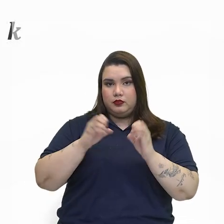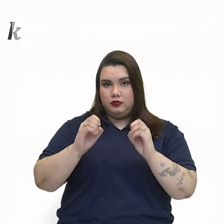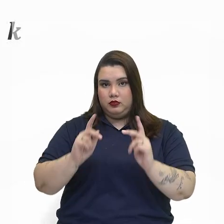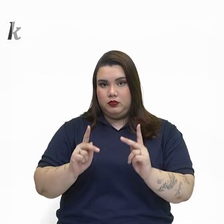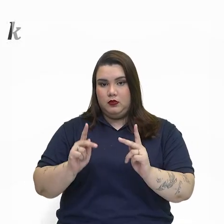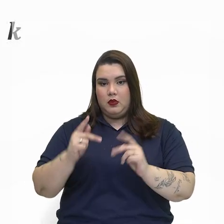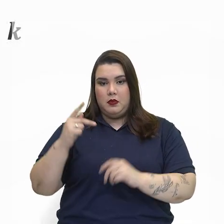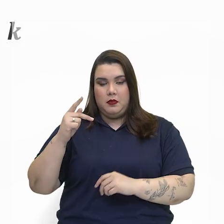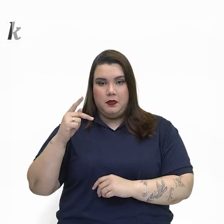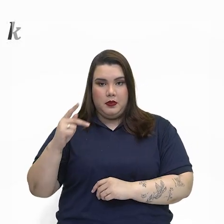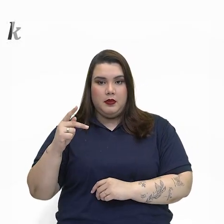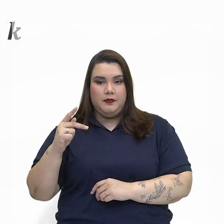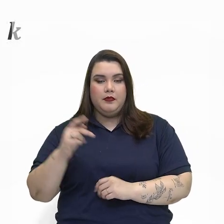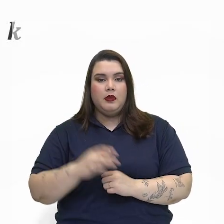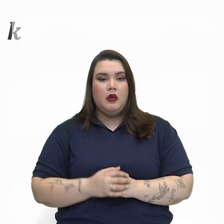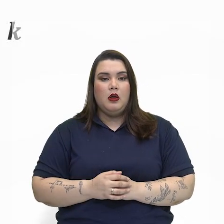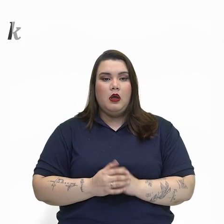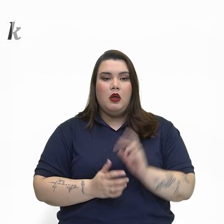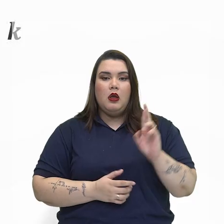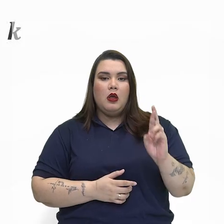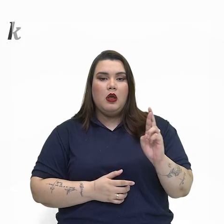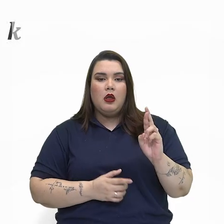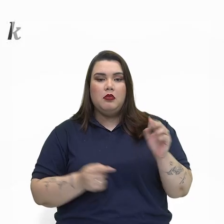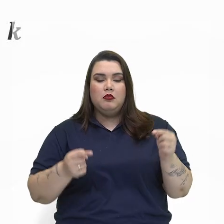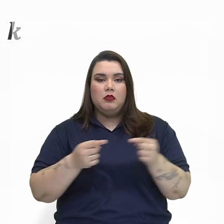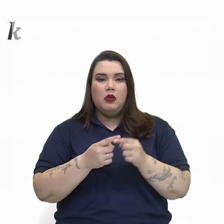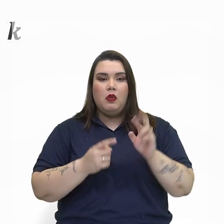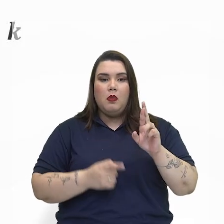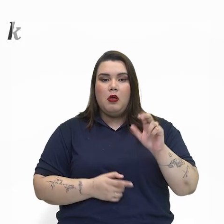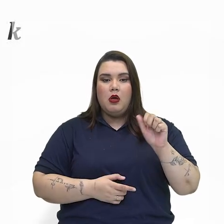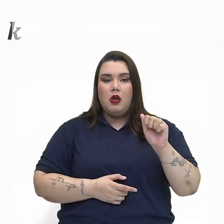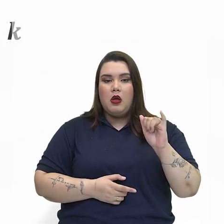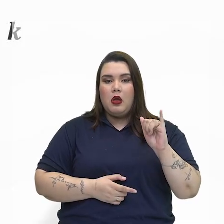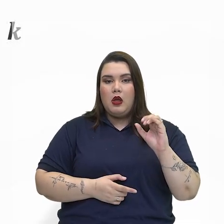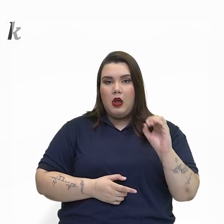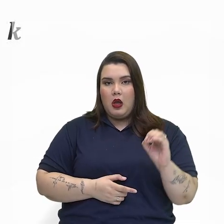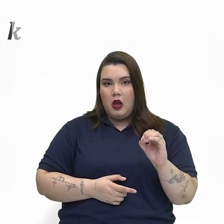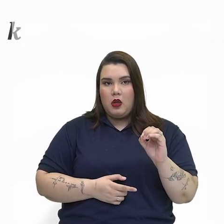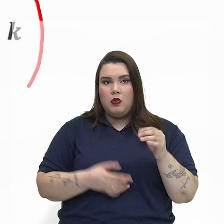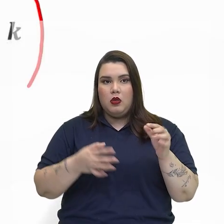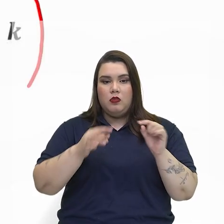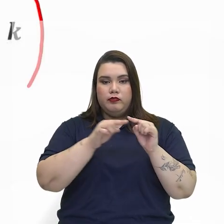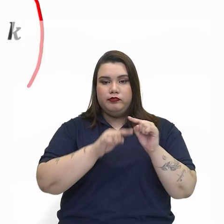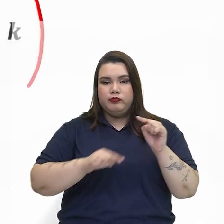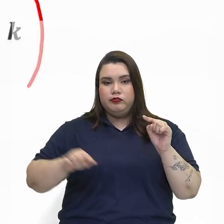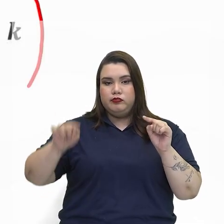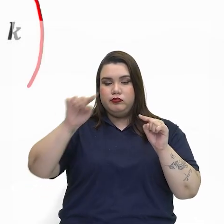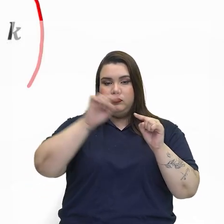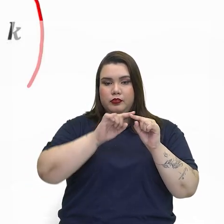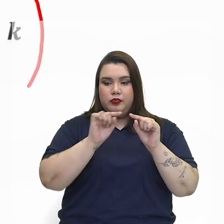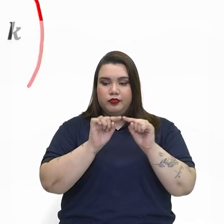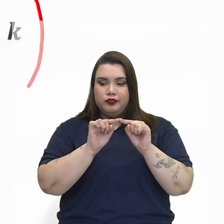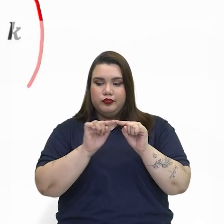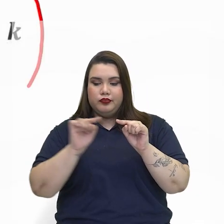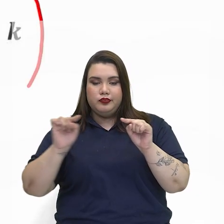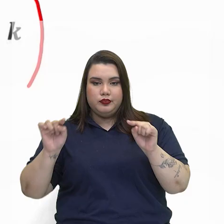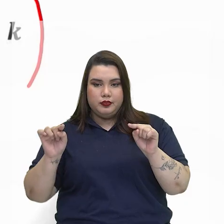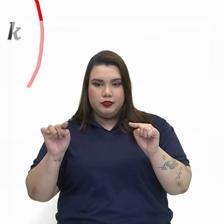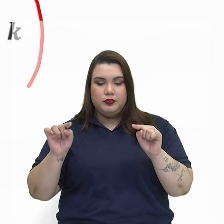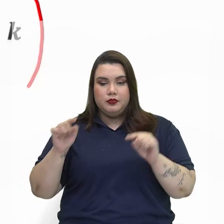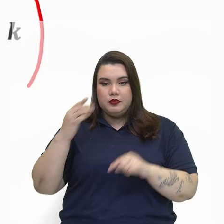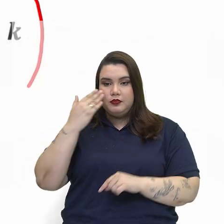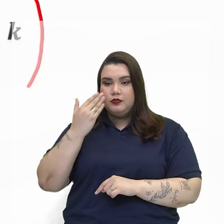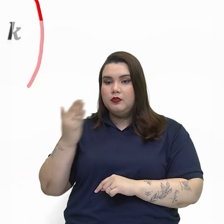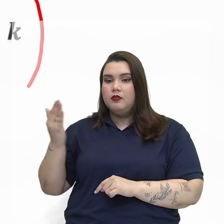da órbita, é a linha que liga o Sol até o planeta. Isso aqui é o R. Então, a relação de Kepler diz que o período, quer dizer, o tempo